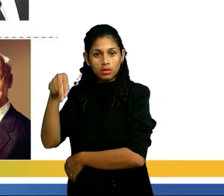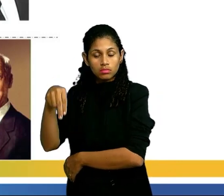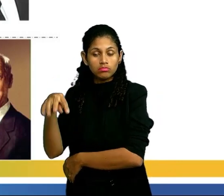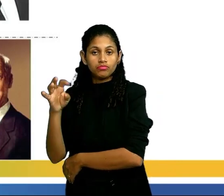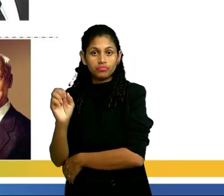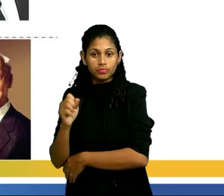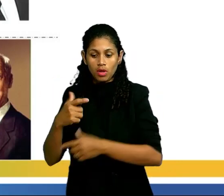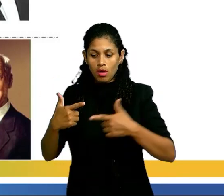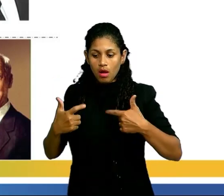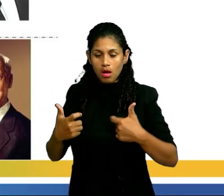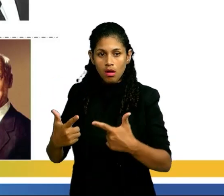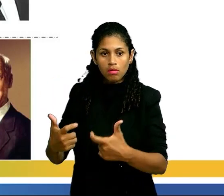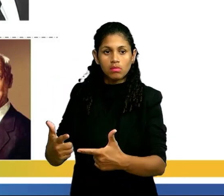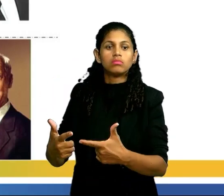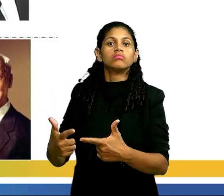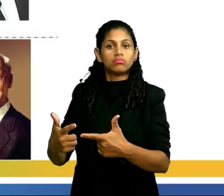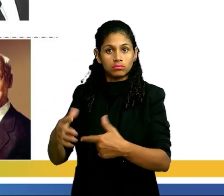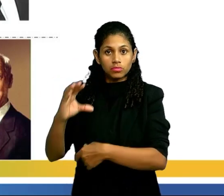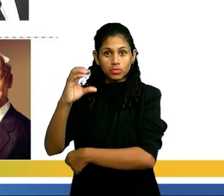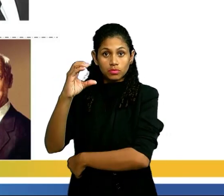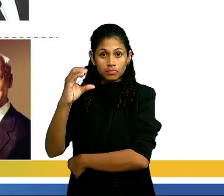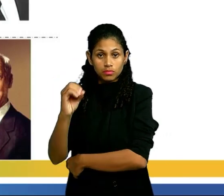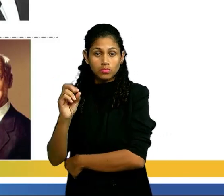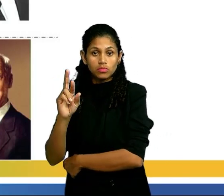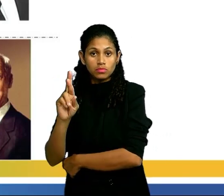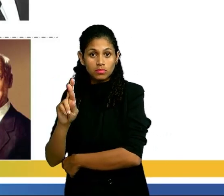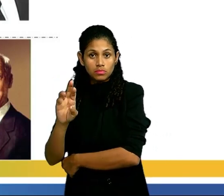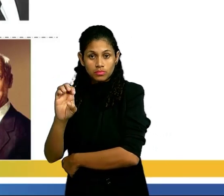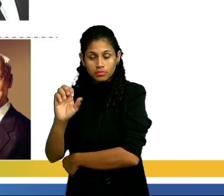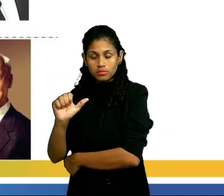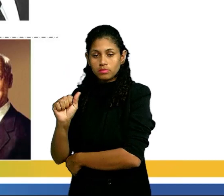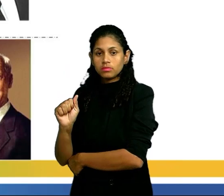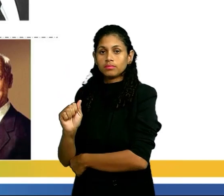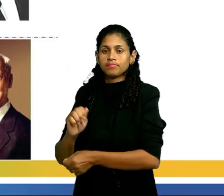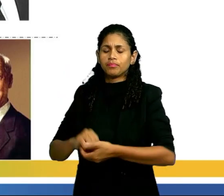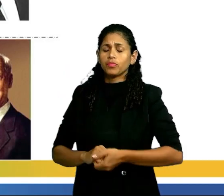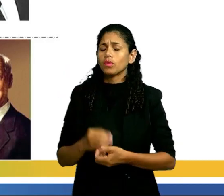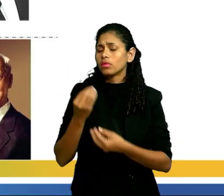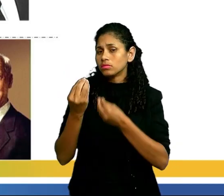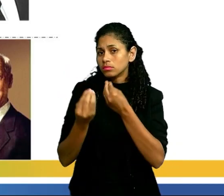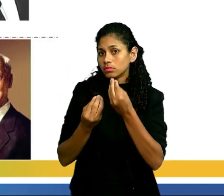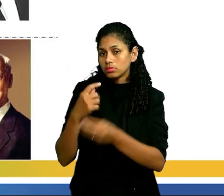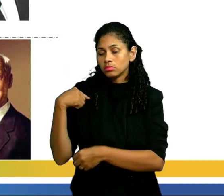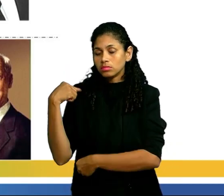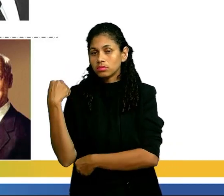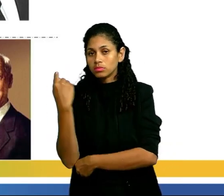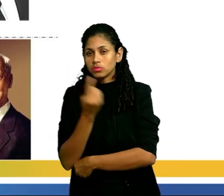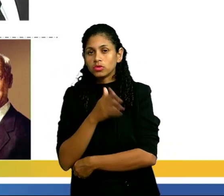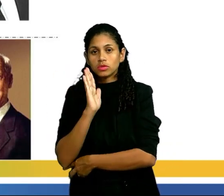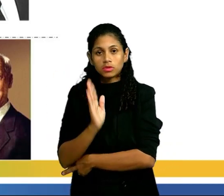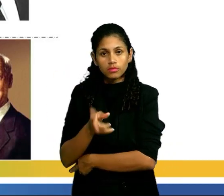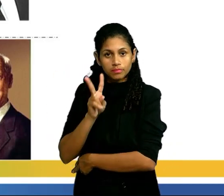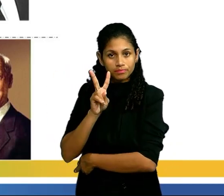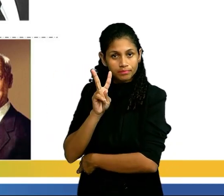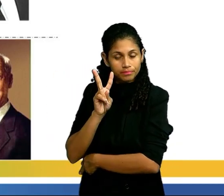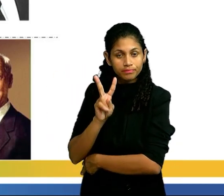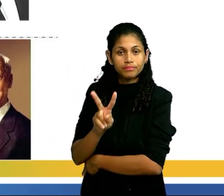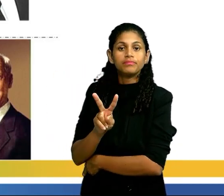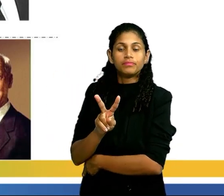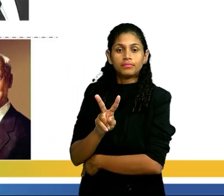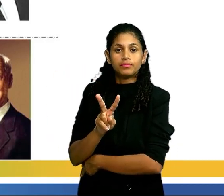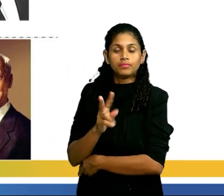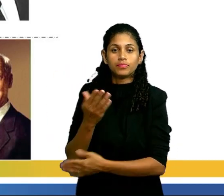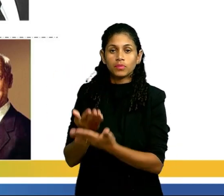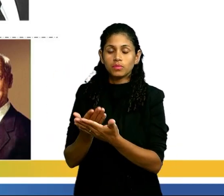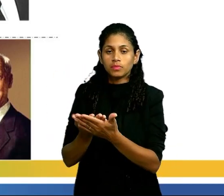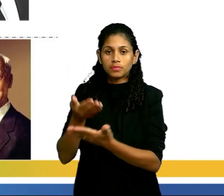Coreia, ou Guerra das Coreias. Como nós vimos na aula passada, depois da Segunda Guerra Mundial, alguns